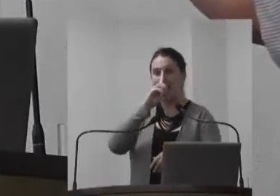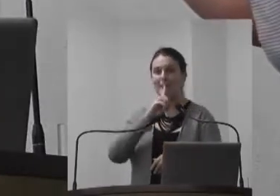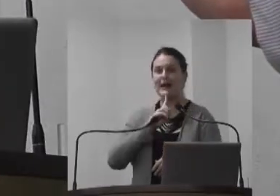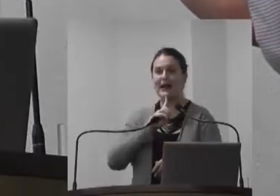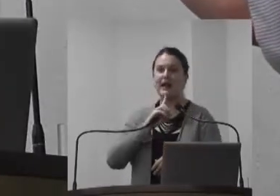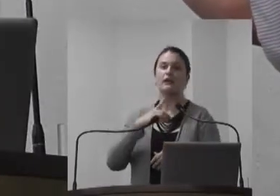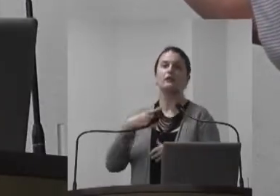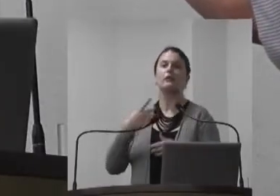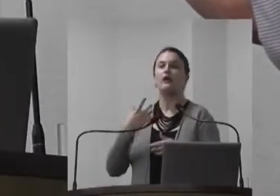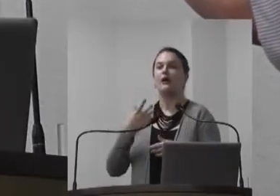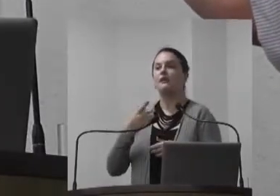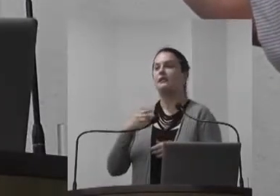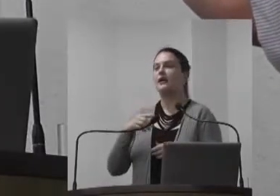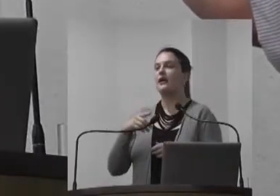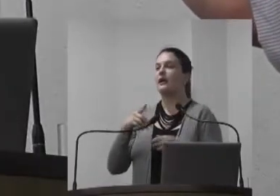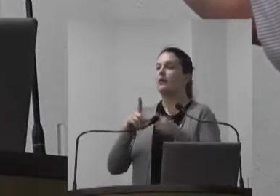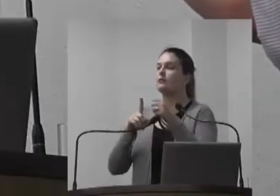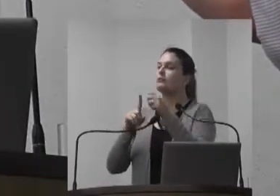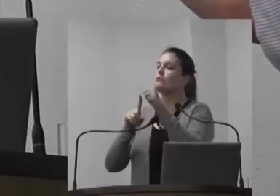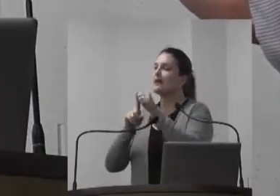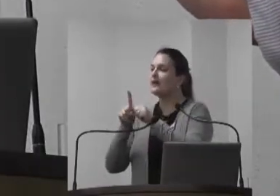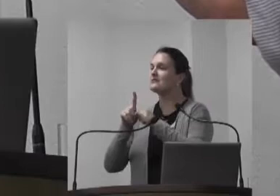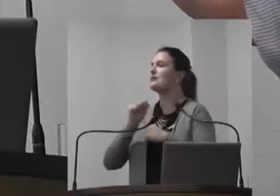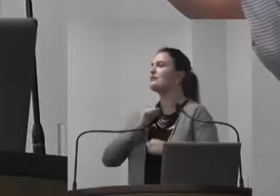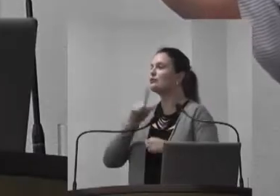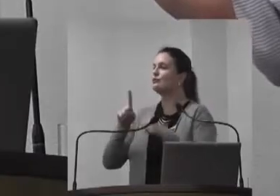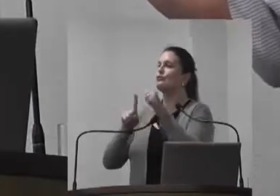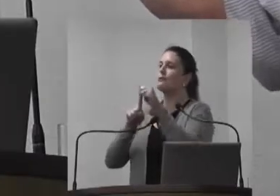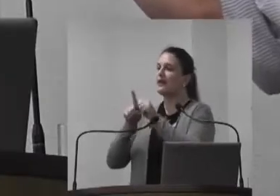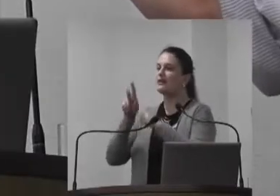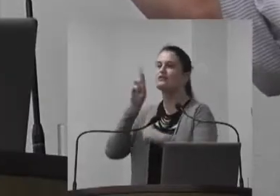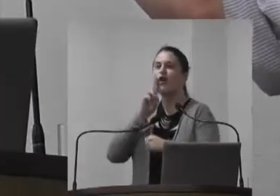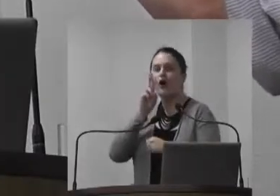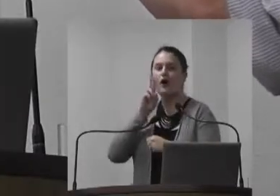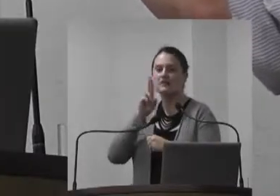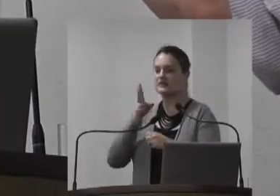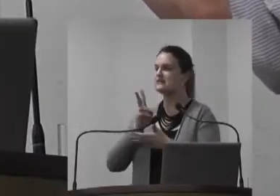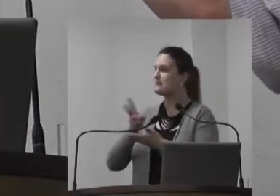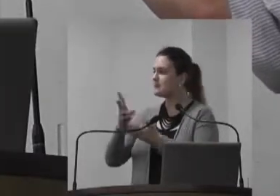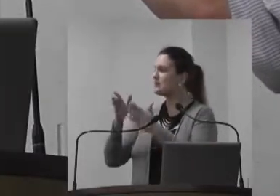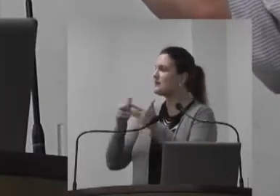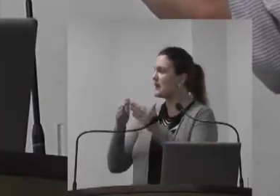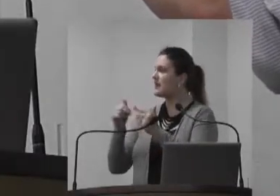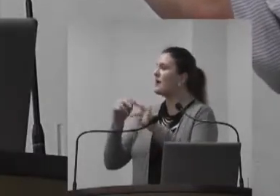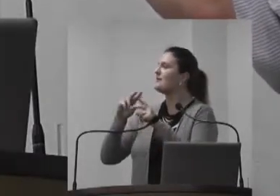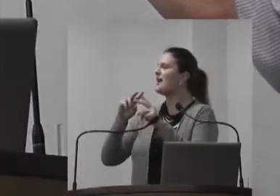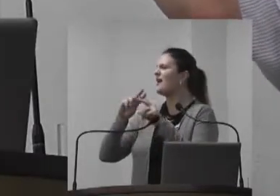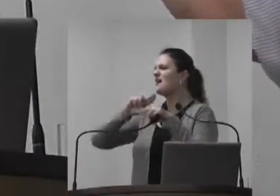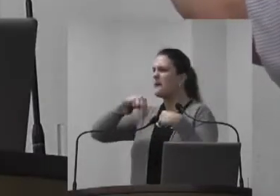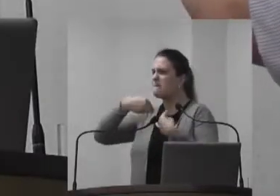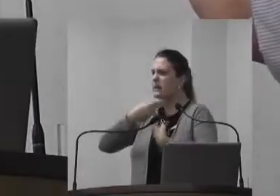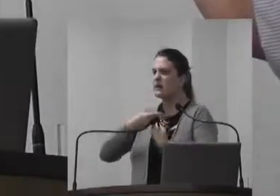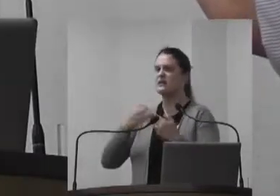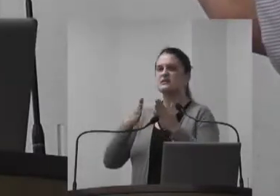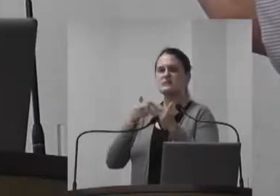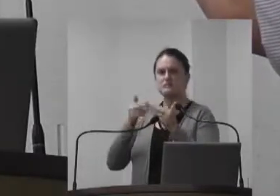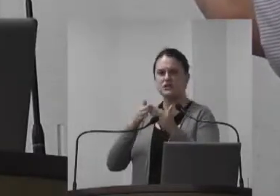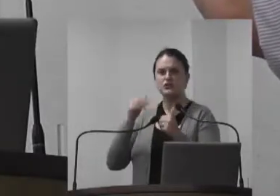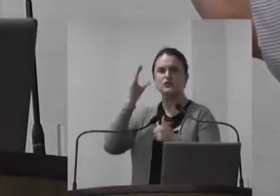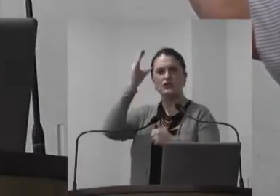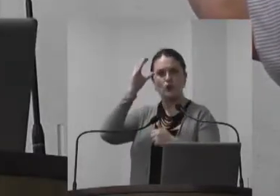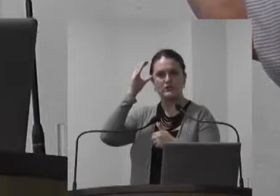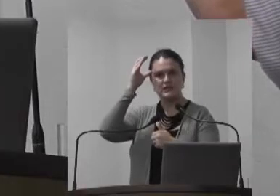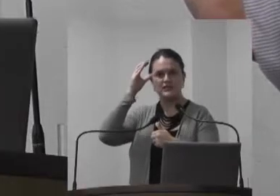setembro amarelo, né? É o mês azul, mês rosa, sempre que tem, né,